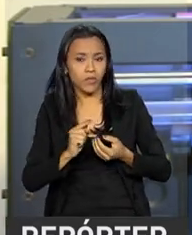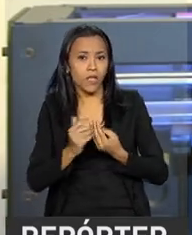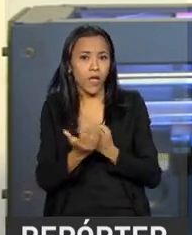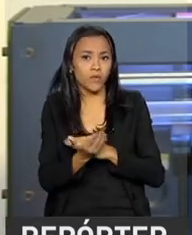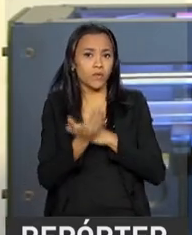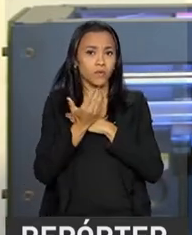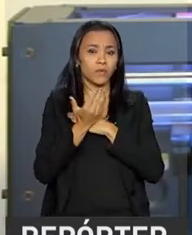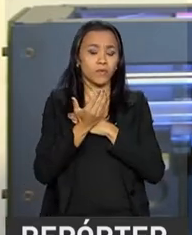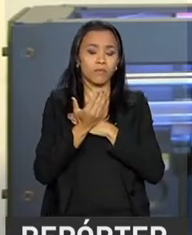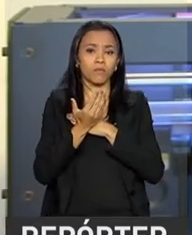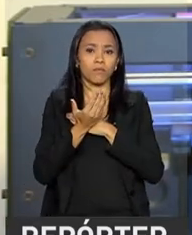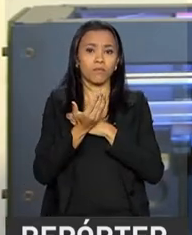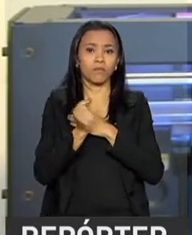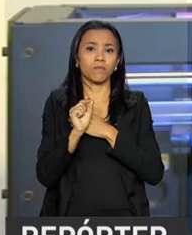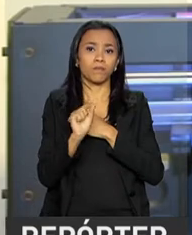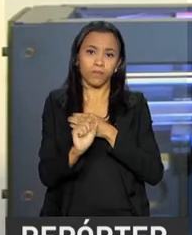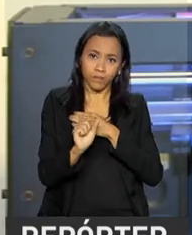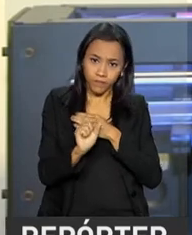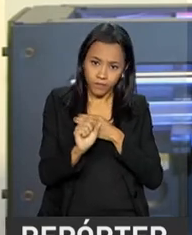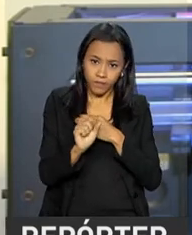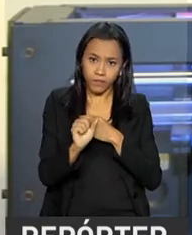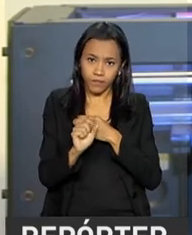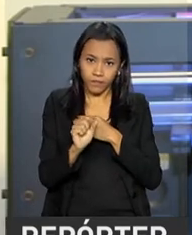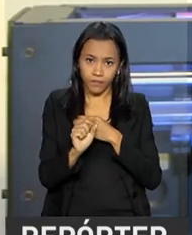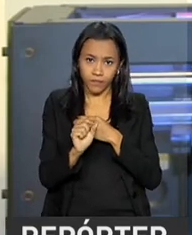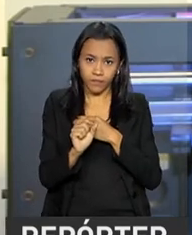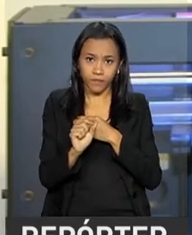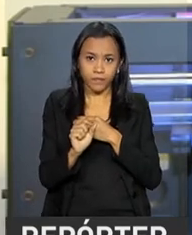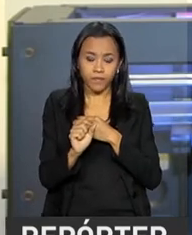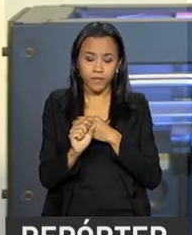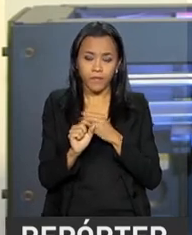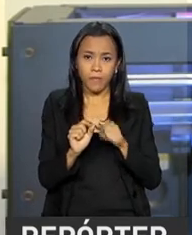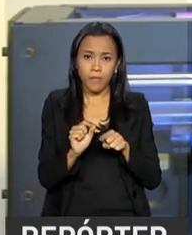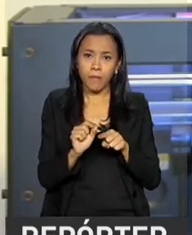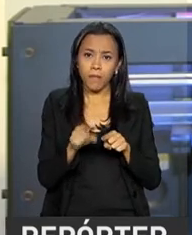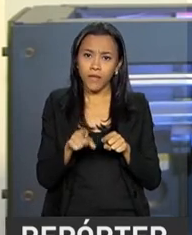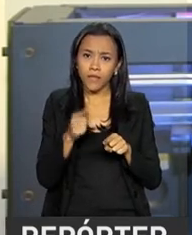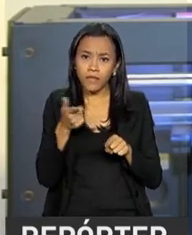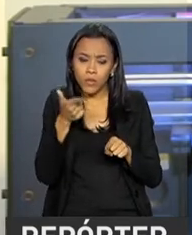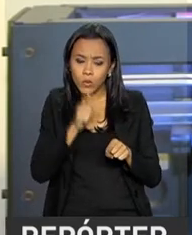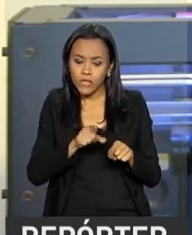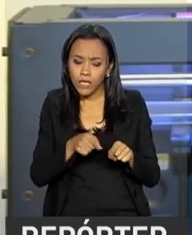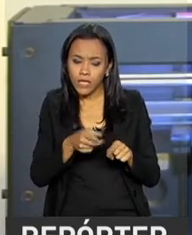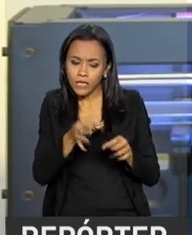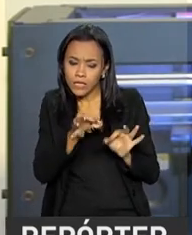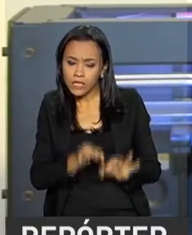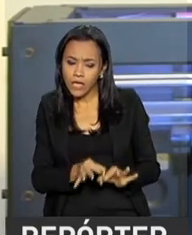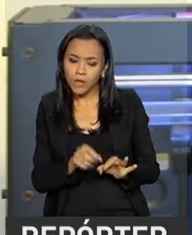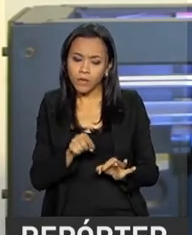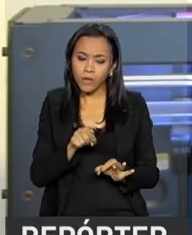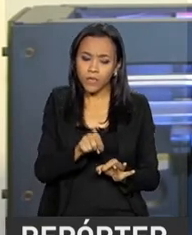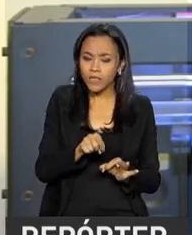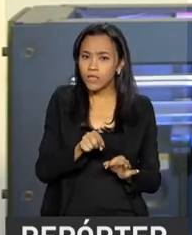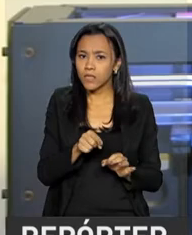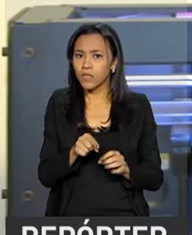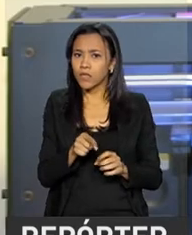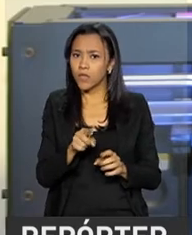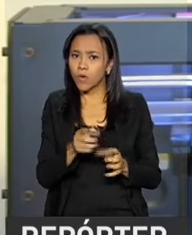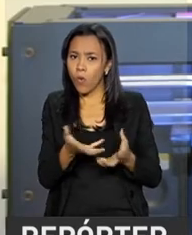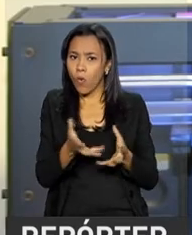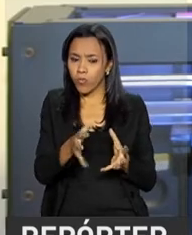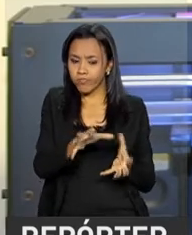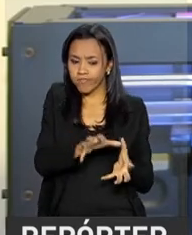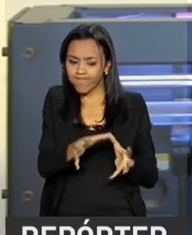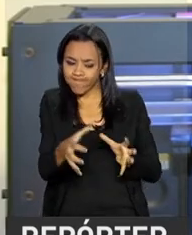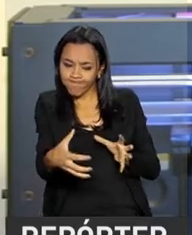para é para que você possa determinar o correto posicionamento de uma prótese de